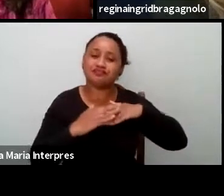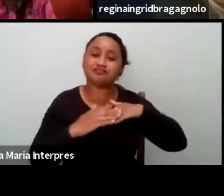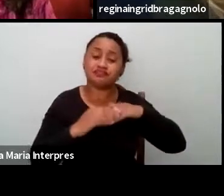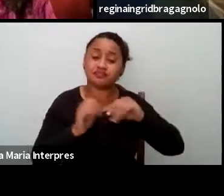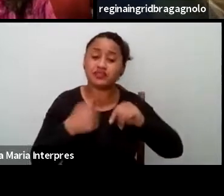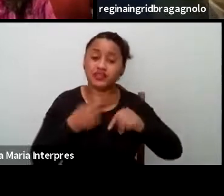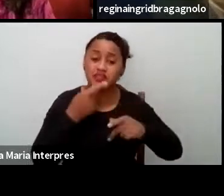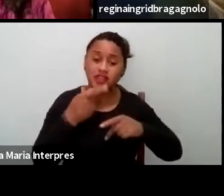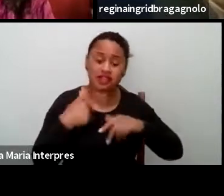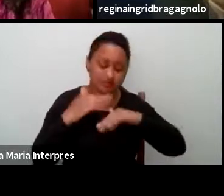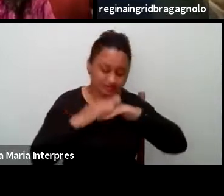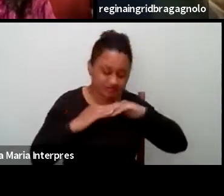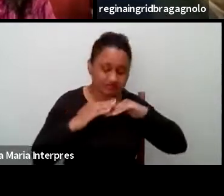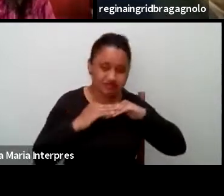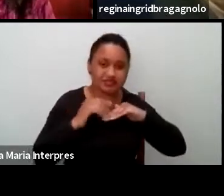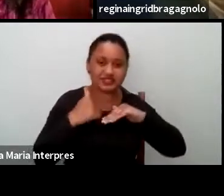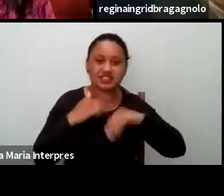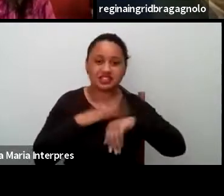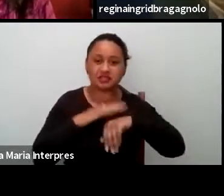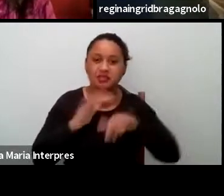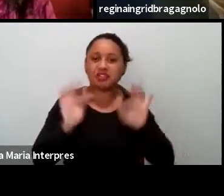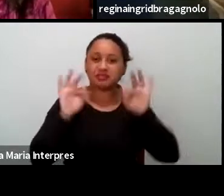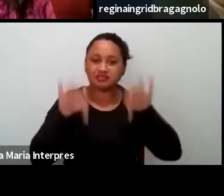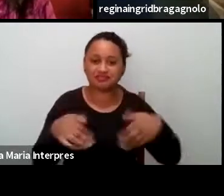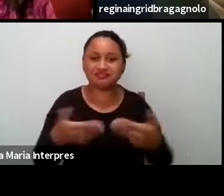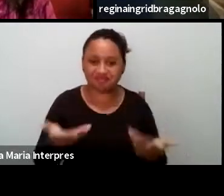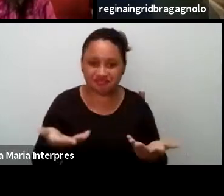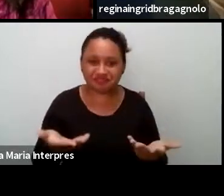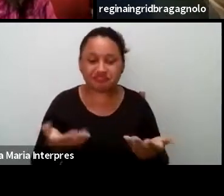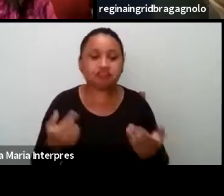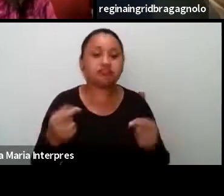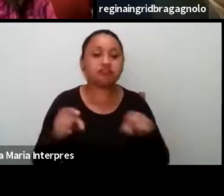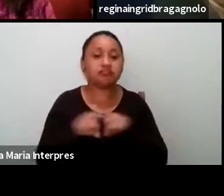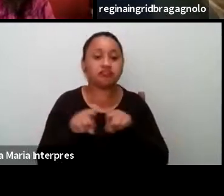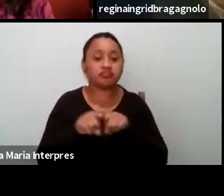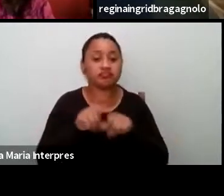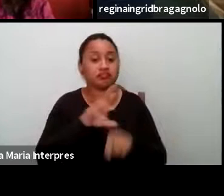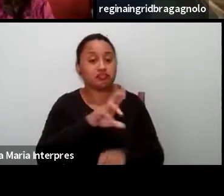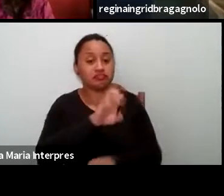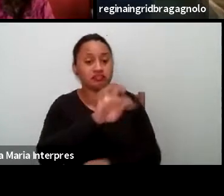e um fechamento dessa música. E, na fala da Rita,